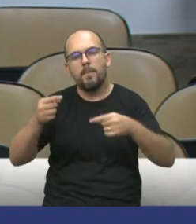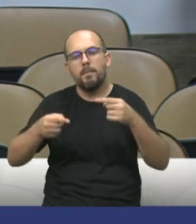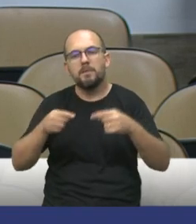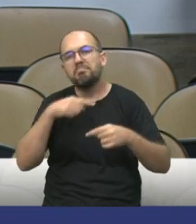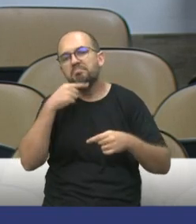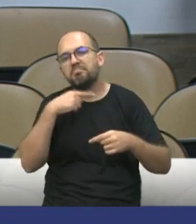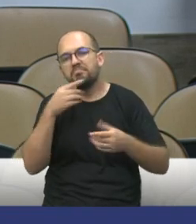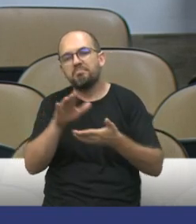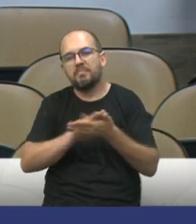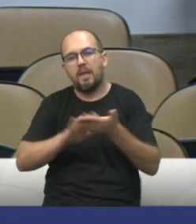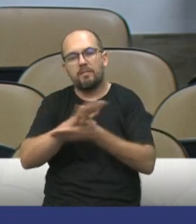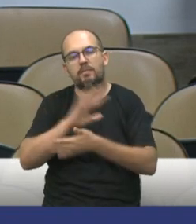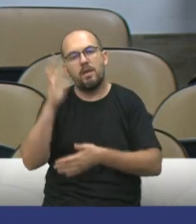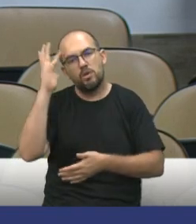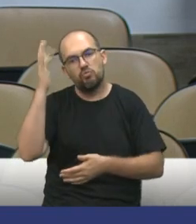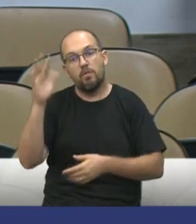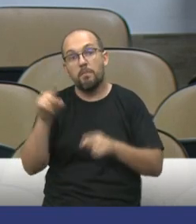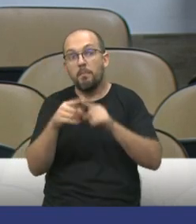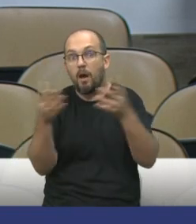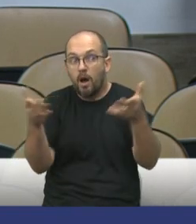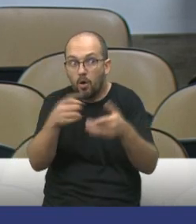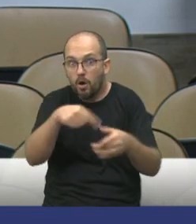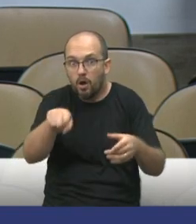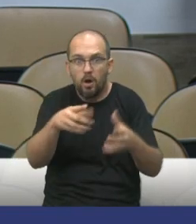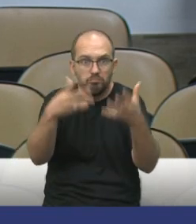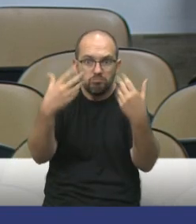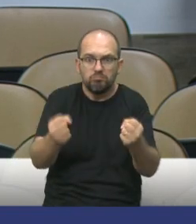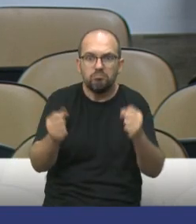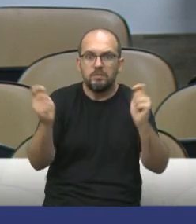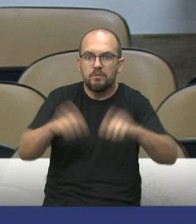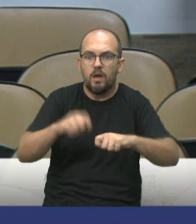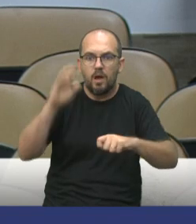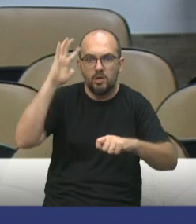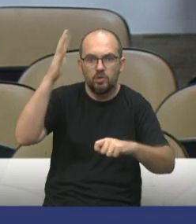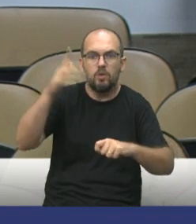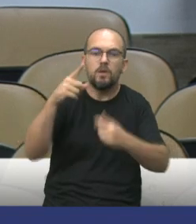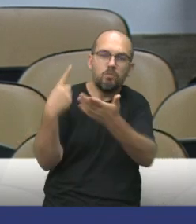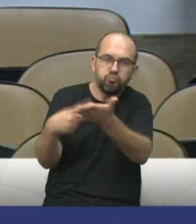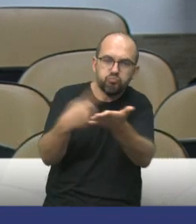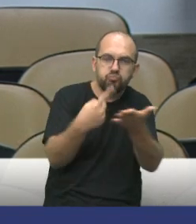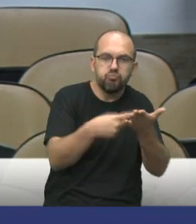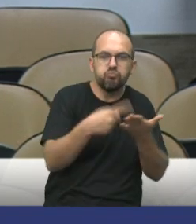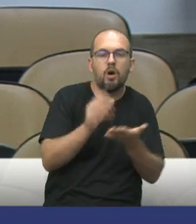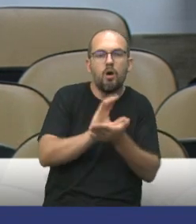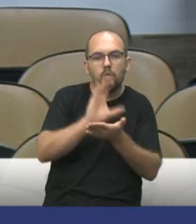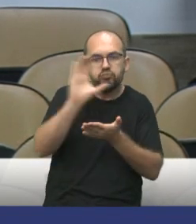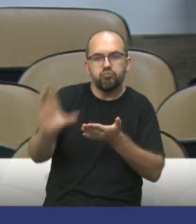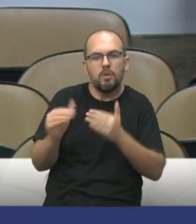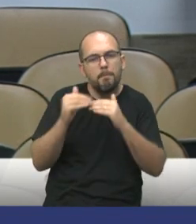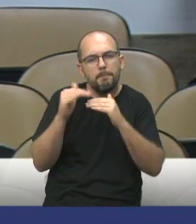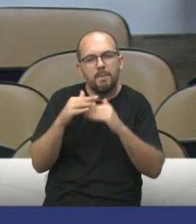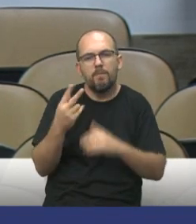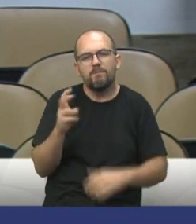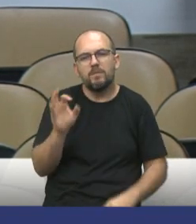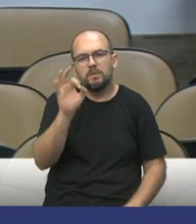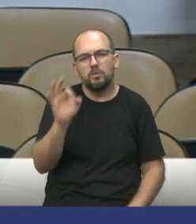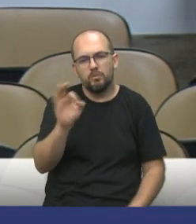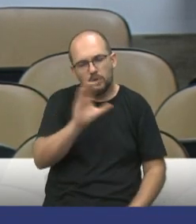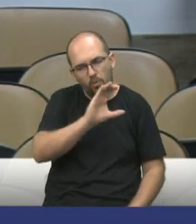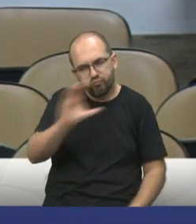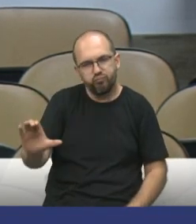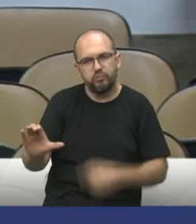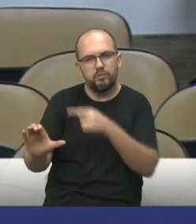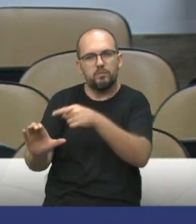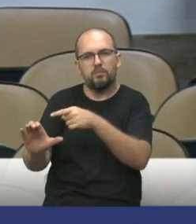ninguém resolve nada. Mas aí agora que todo mundo pode resolver, então a gente quer que dê no mínimo 25%, quer